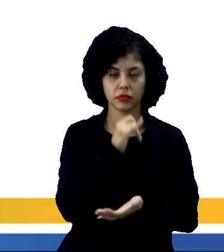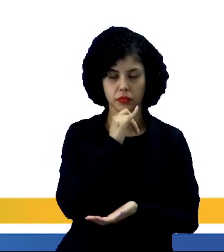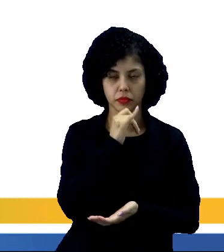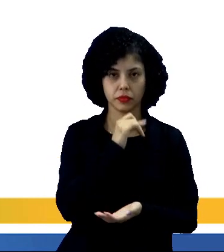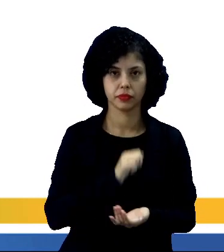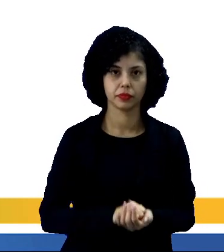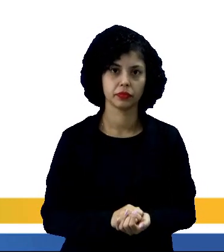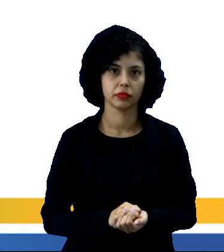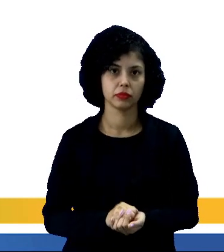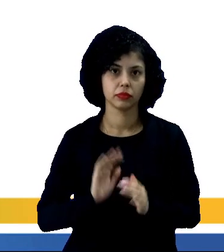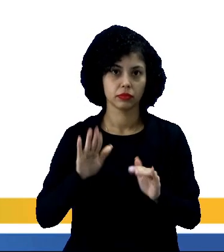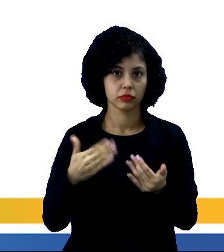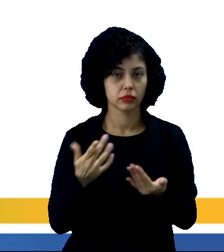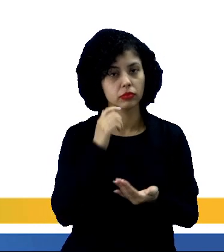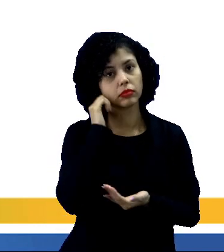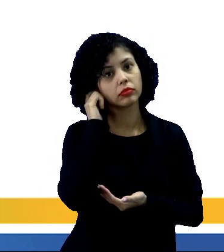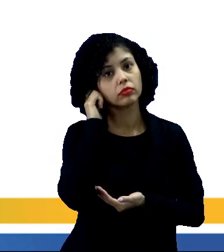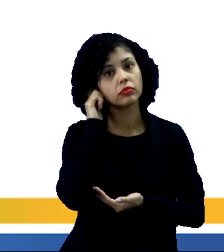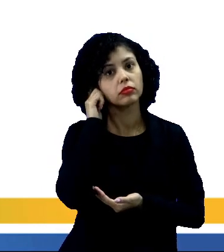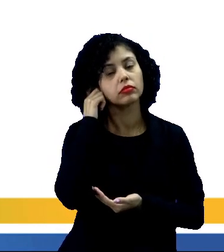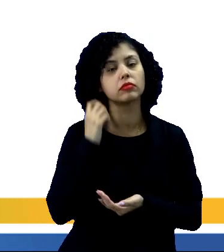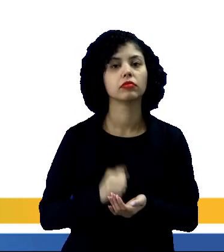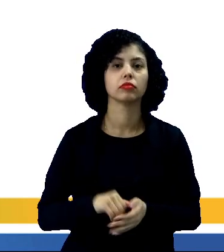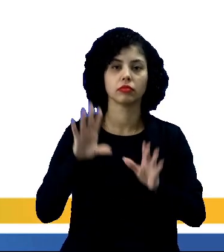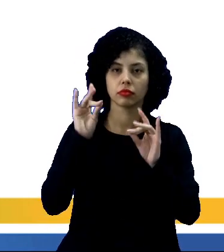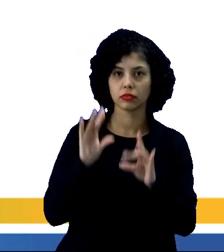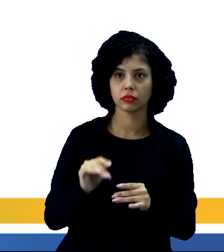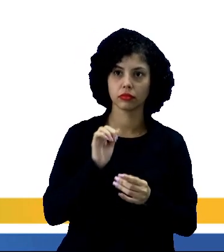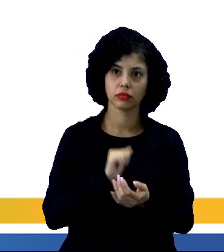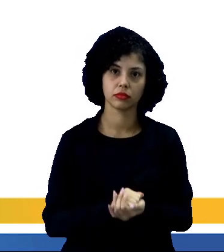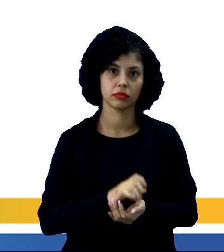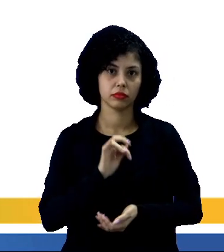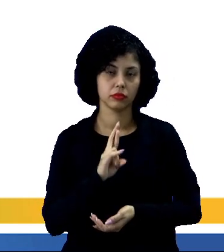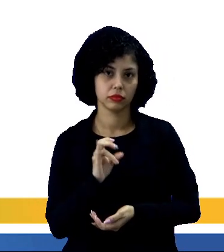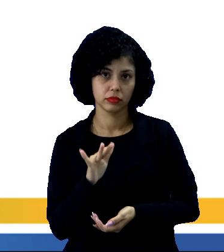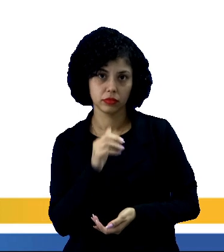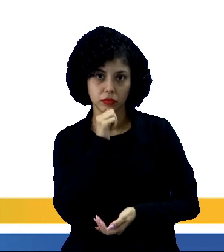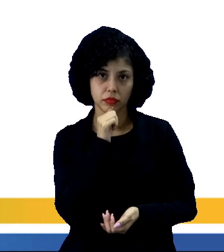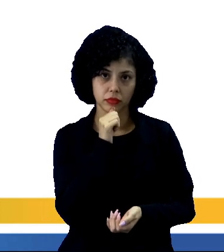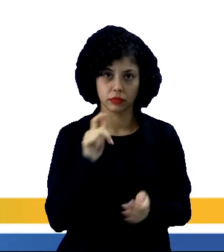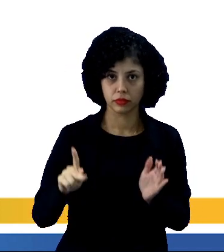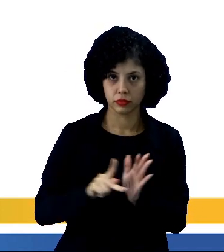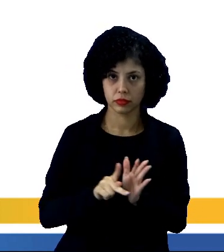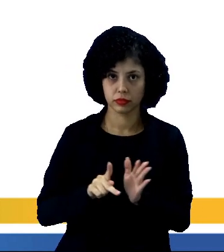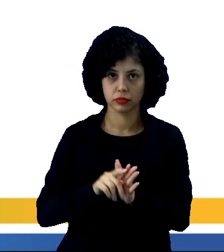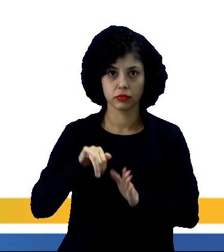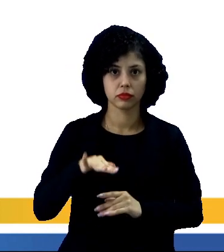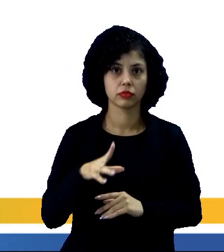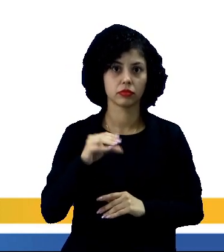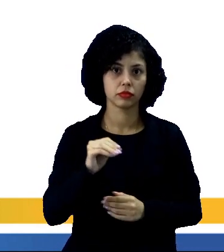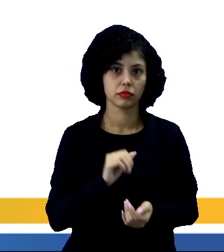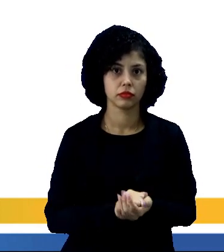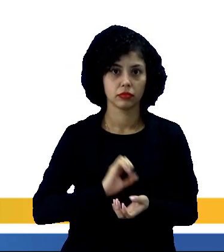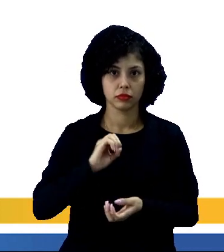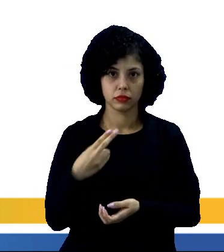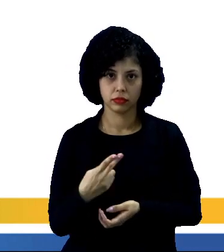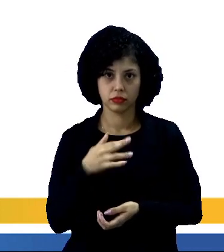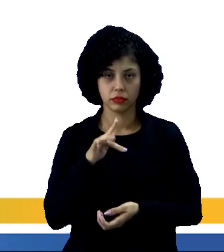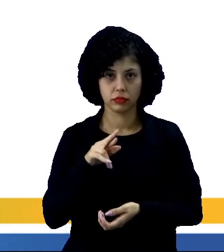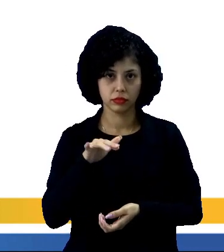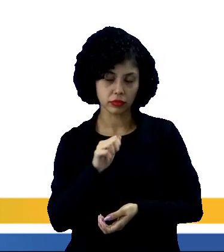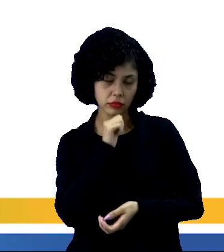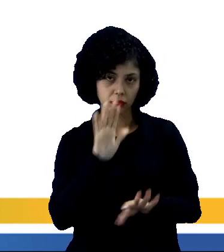né? Na qual um estilete cria ranhuras sobre um determinado meio, ou fita